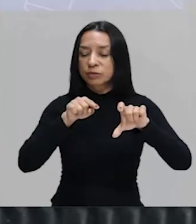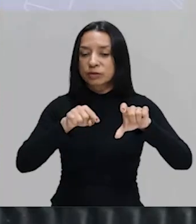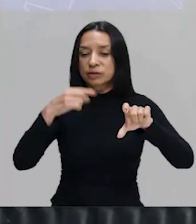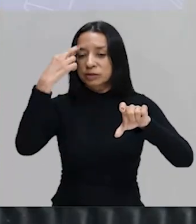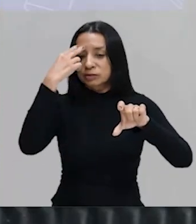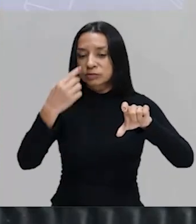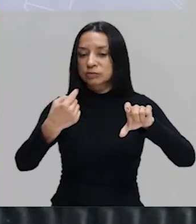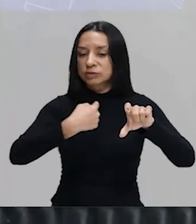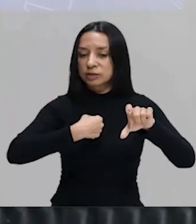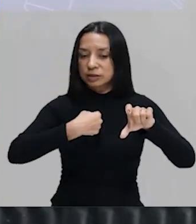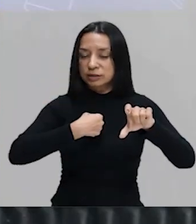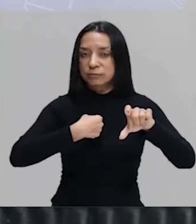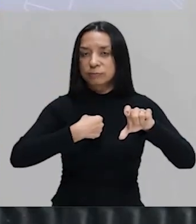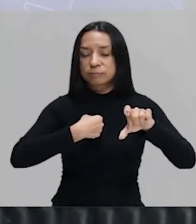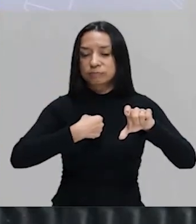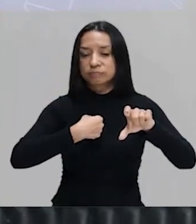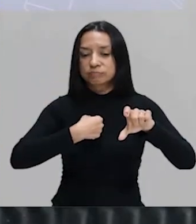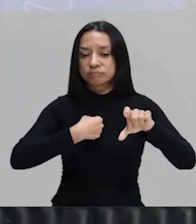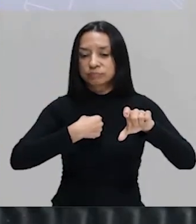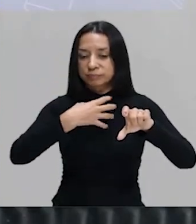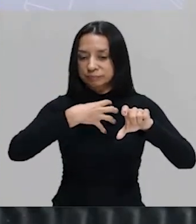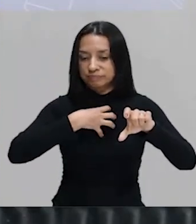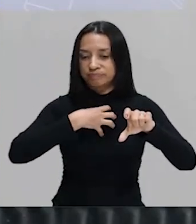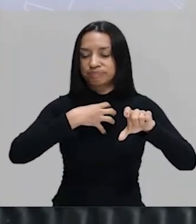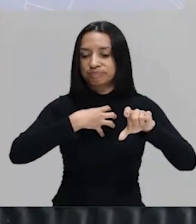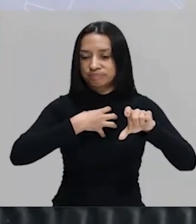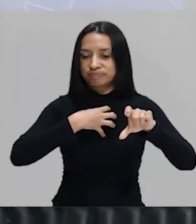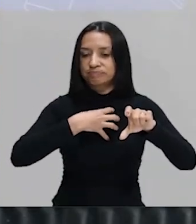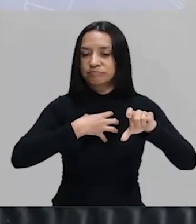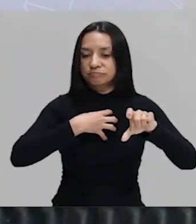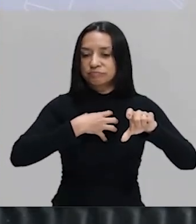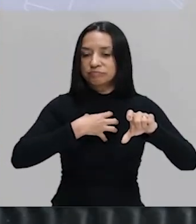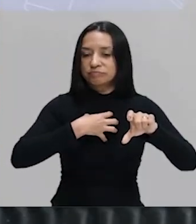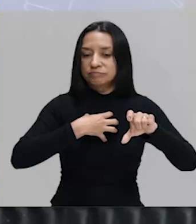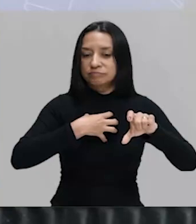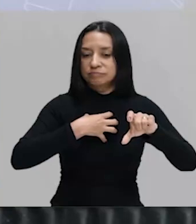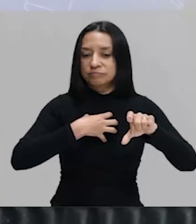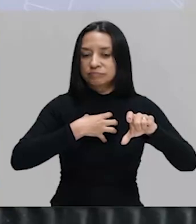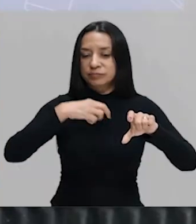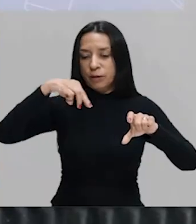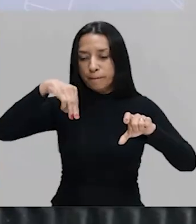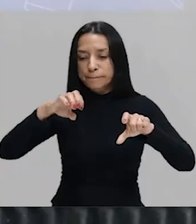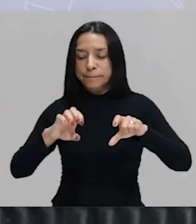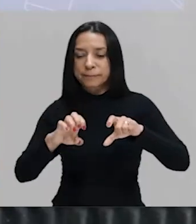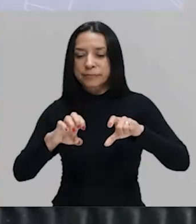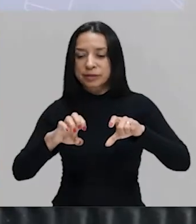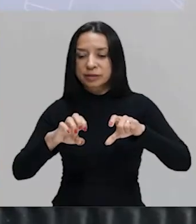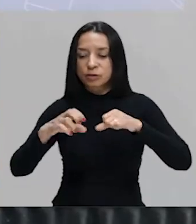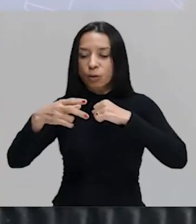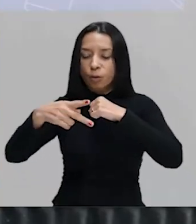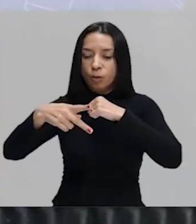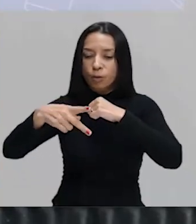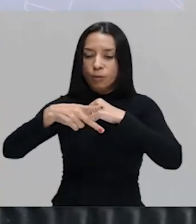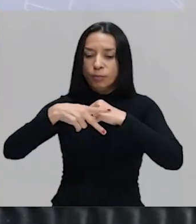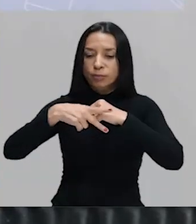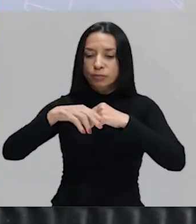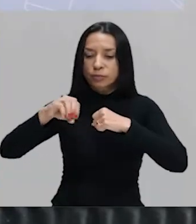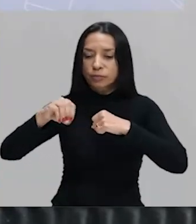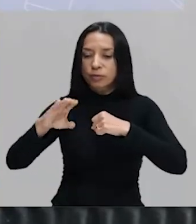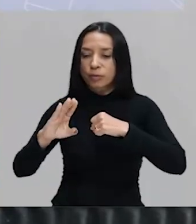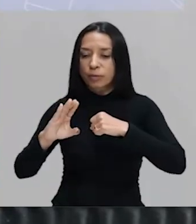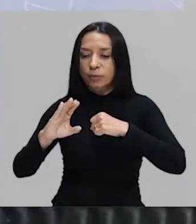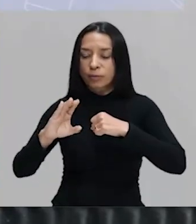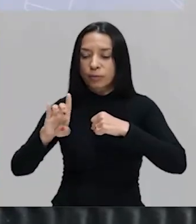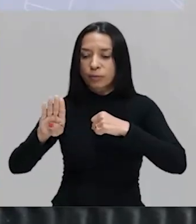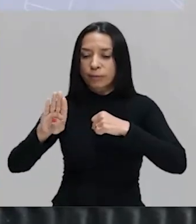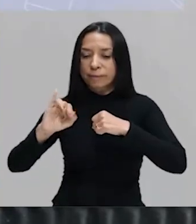correto? Certo. Eu vou me sensibilizar. Me não seria um pronome oblíquo? Tá pedindo aqui um pronome pessoal